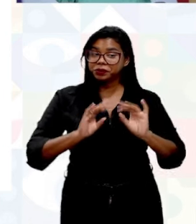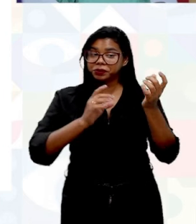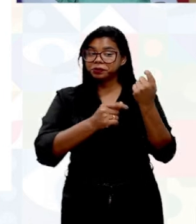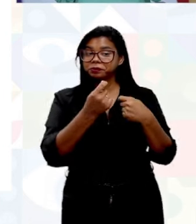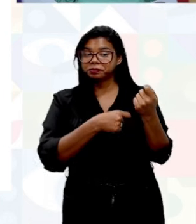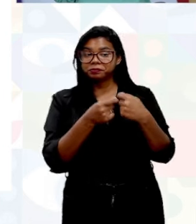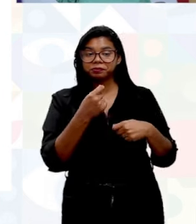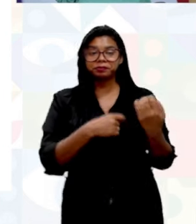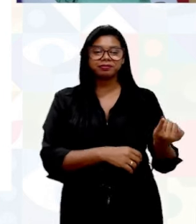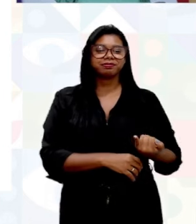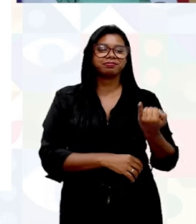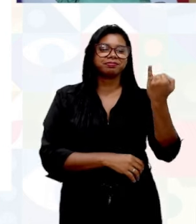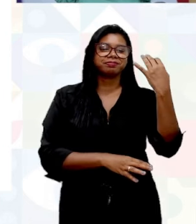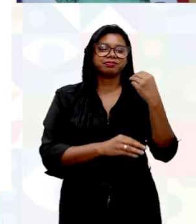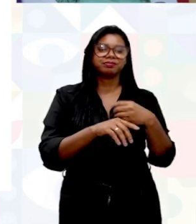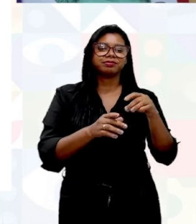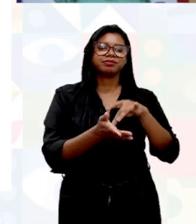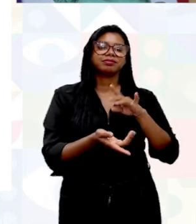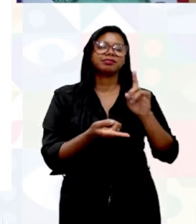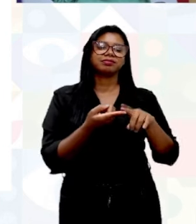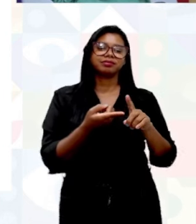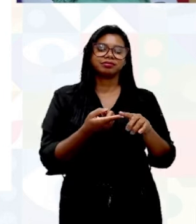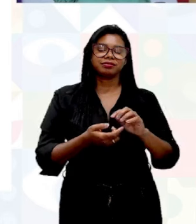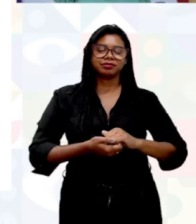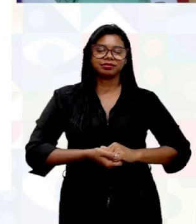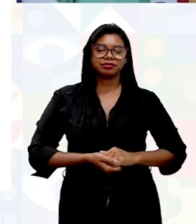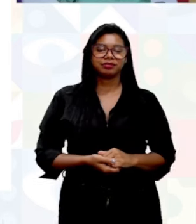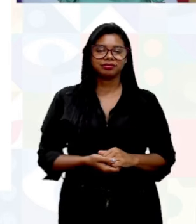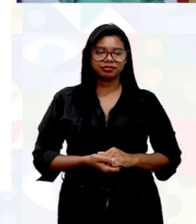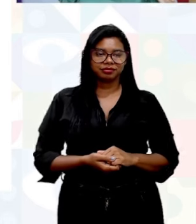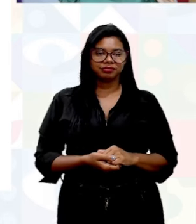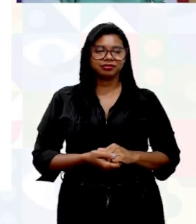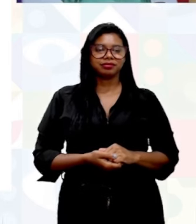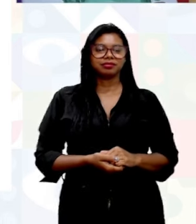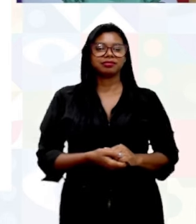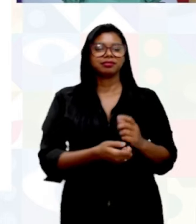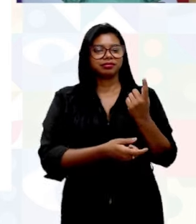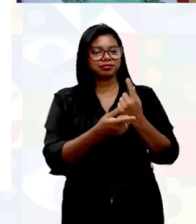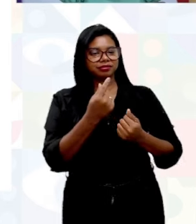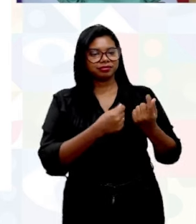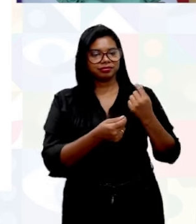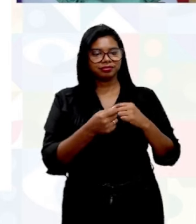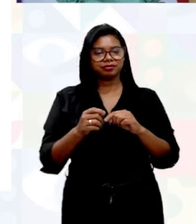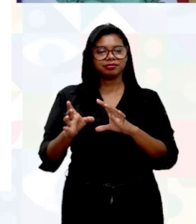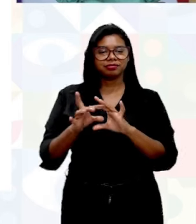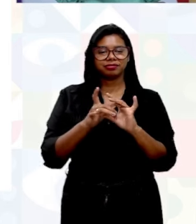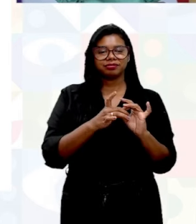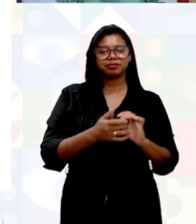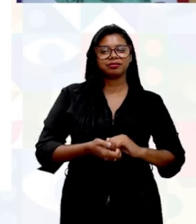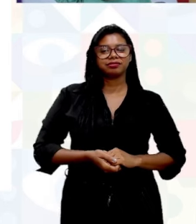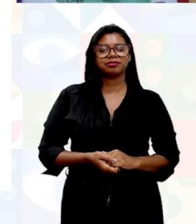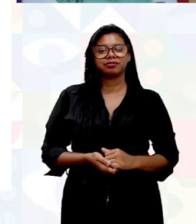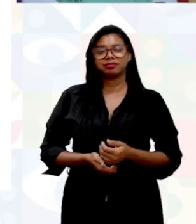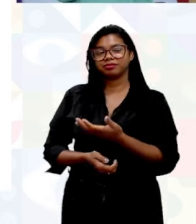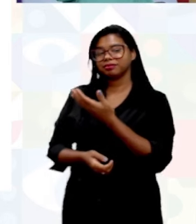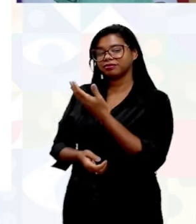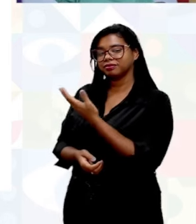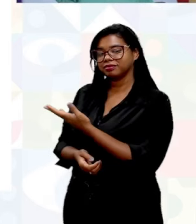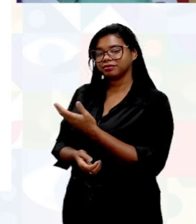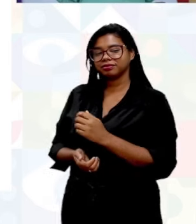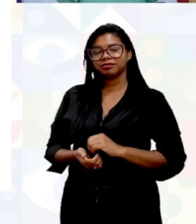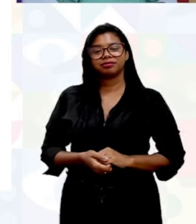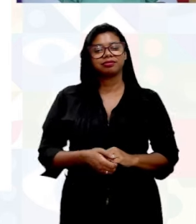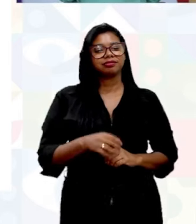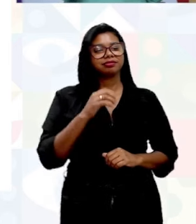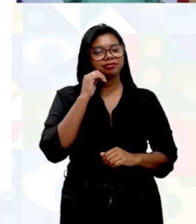aí a importância de você conhecer um pouco sobre o negócio ou assunto. E por último, é